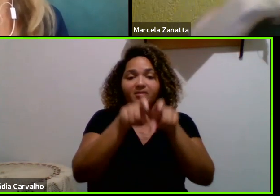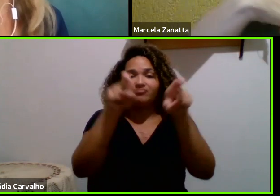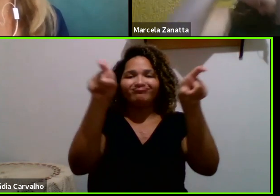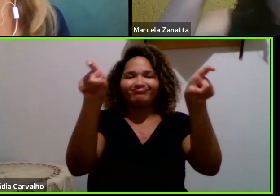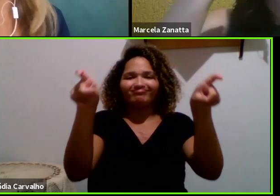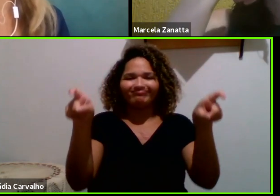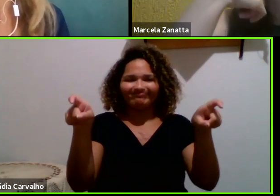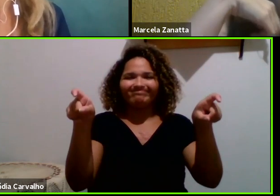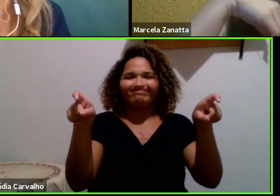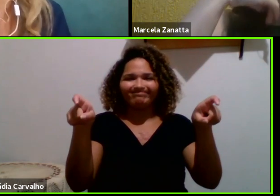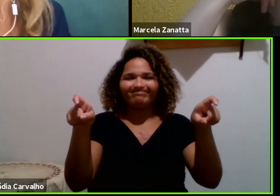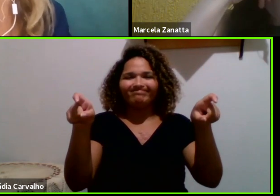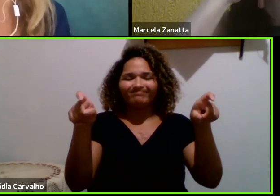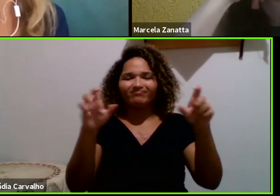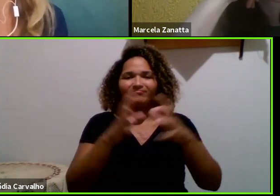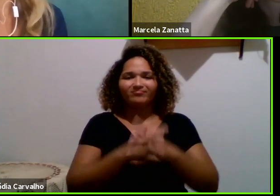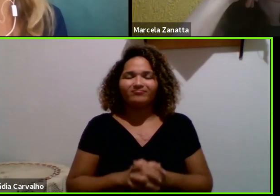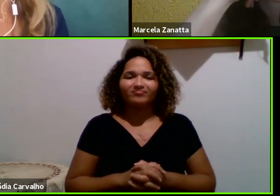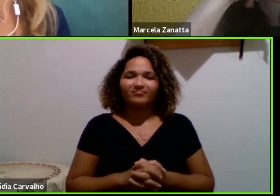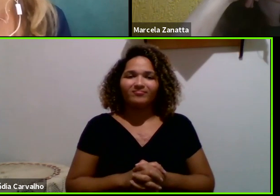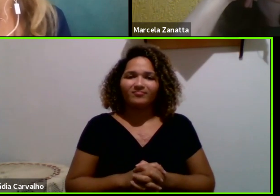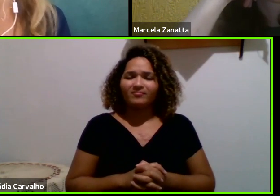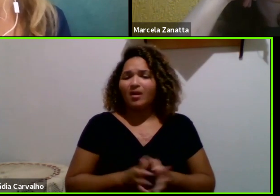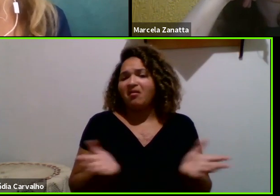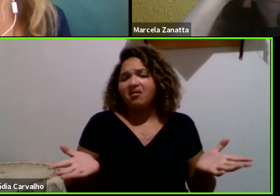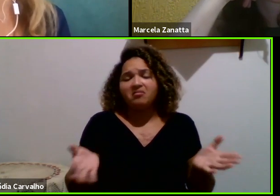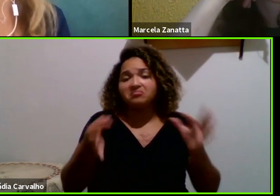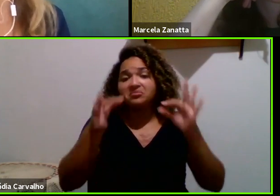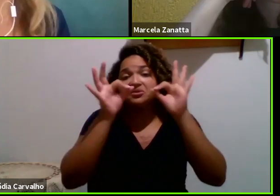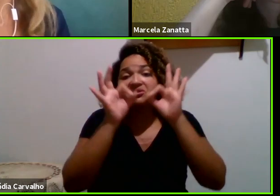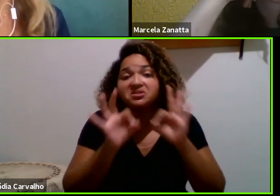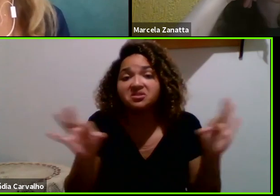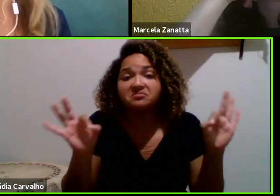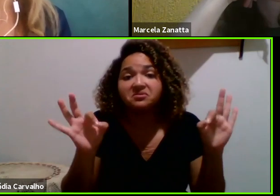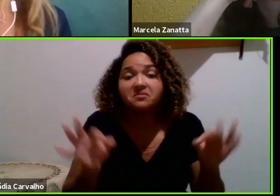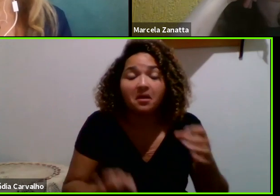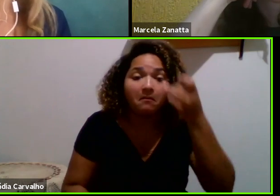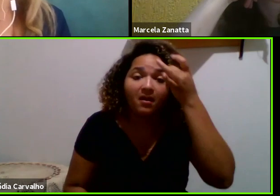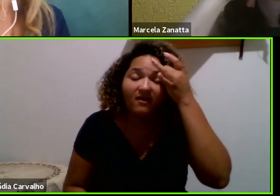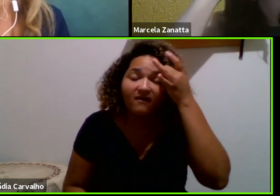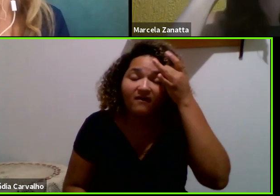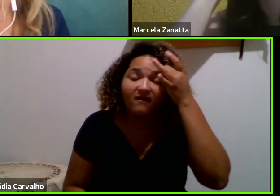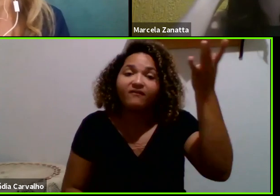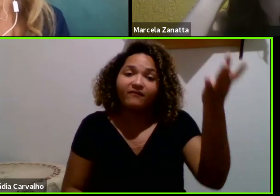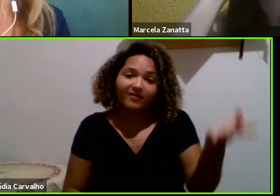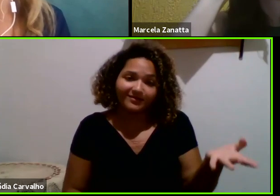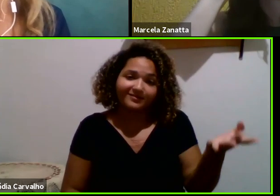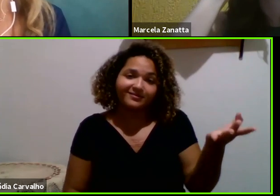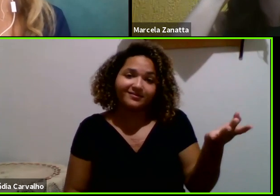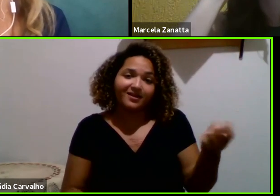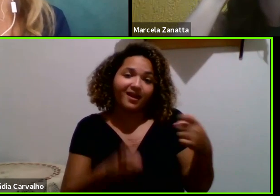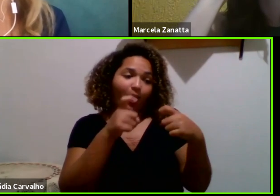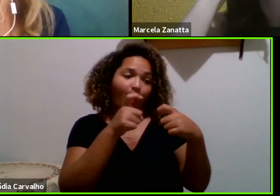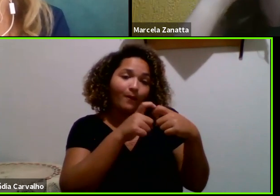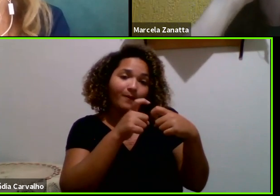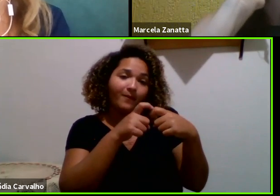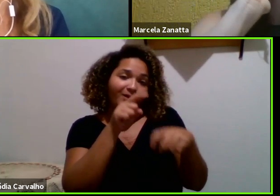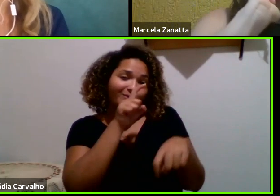dessa posição era simplesmente para facilitar a atuação do profissional de saúde,